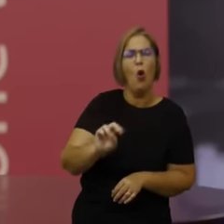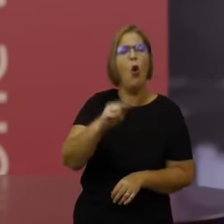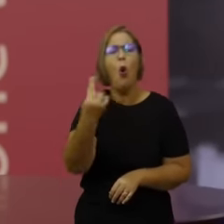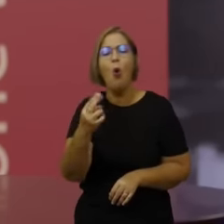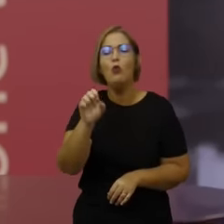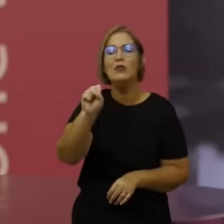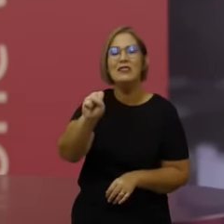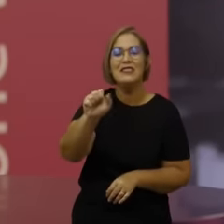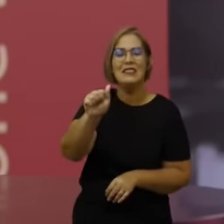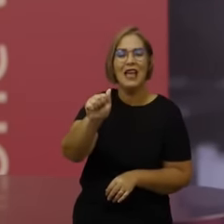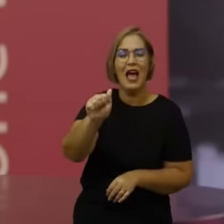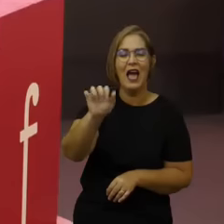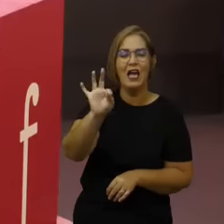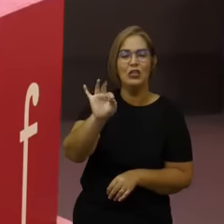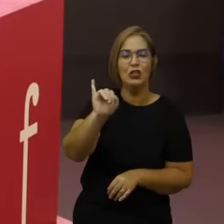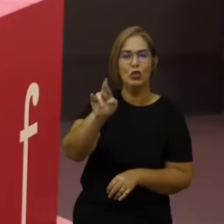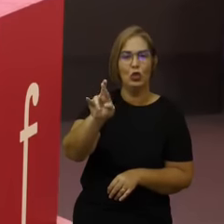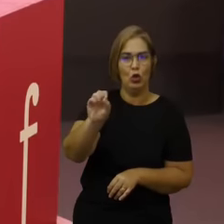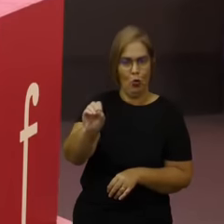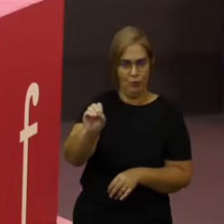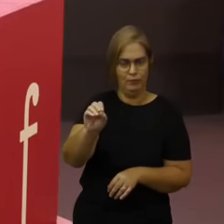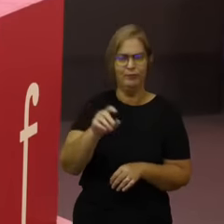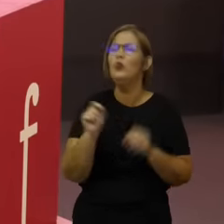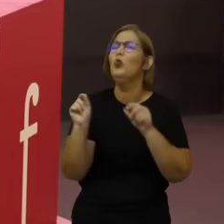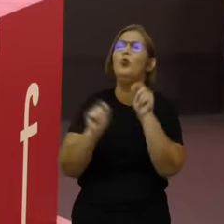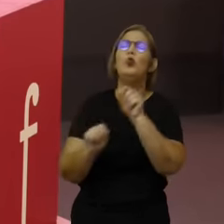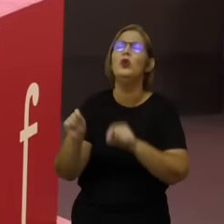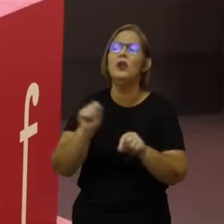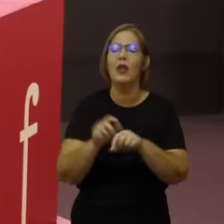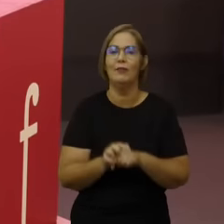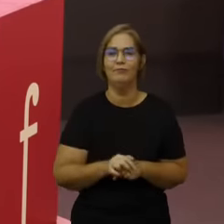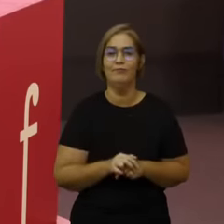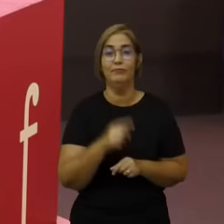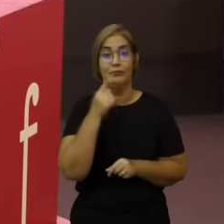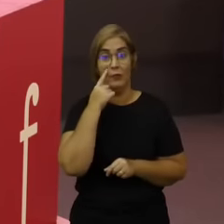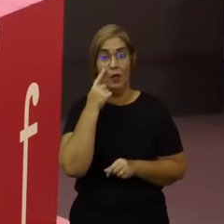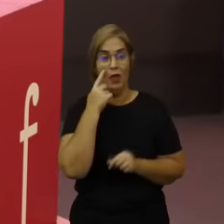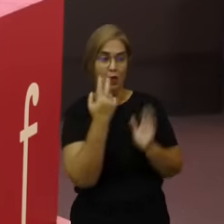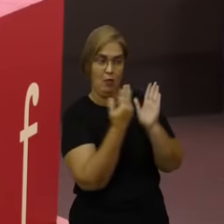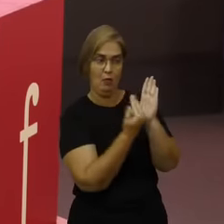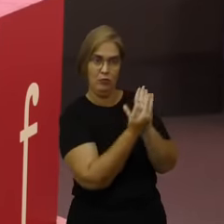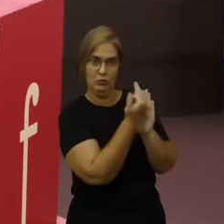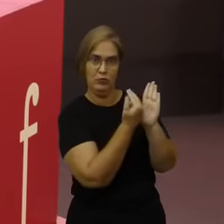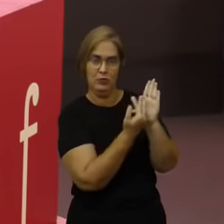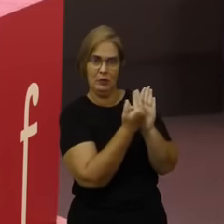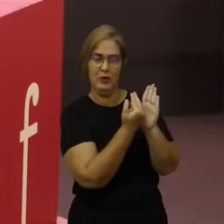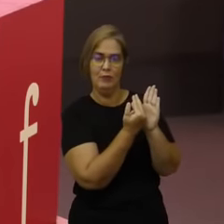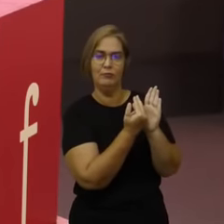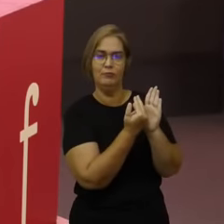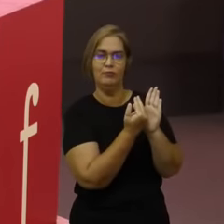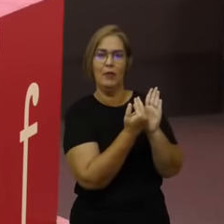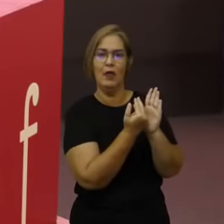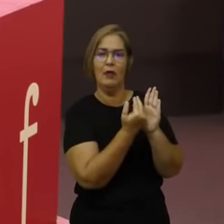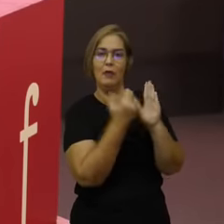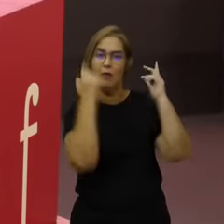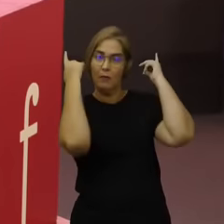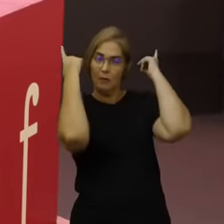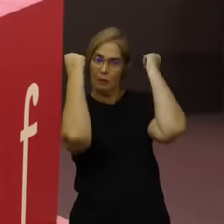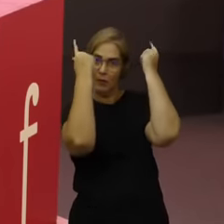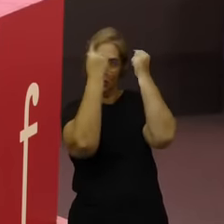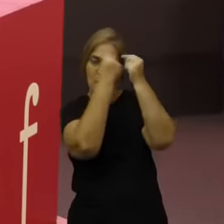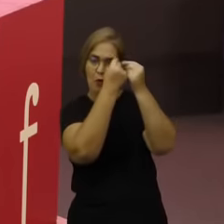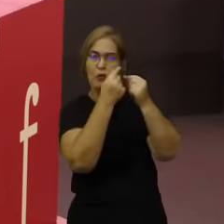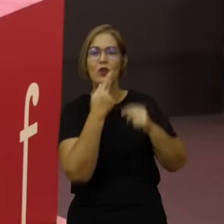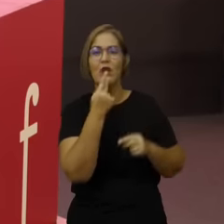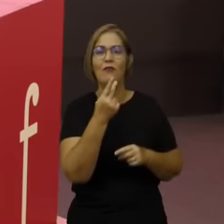um sátiro? sátiro é uma figura mitológica, é uma figura híbrida, normalmente associada ao culto